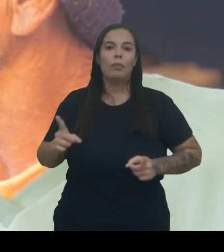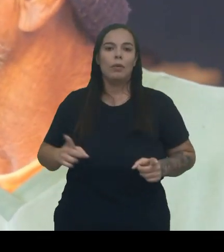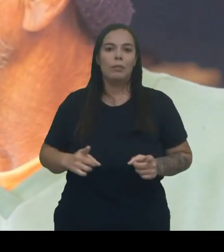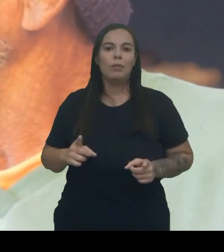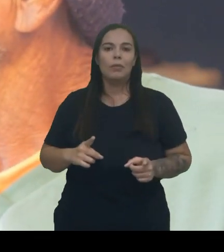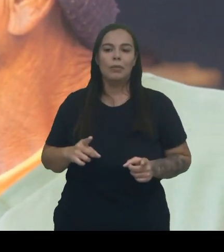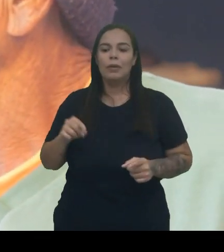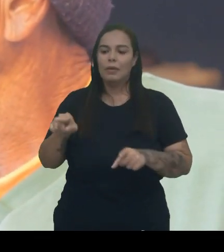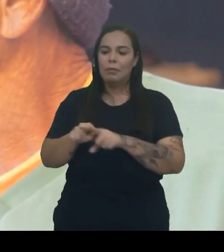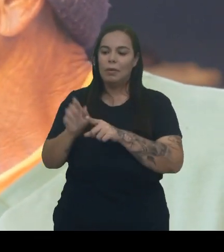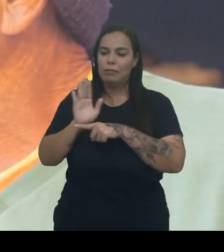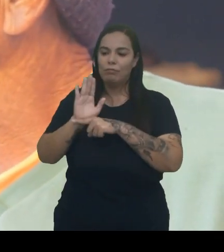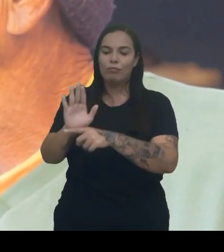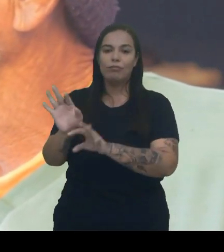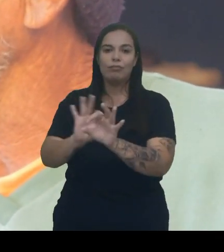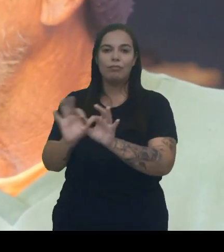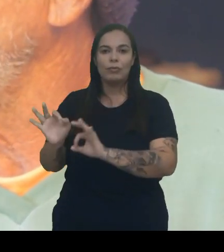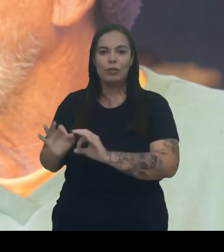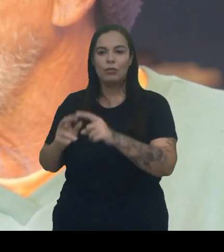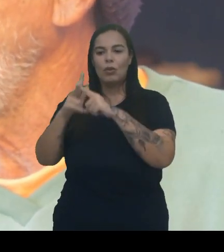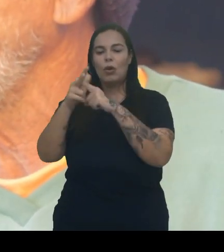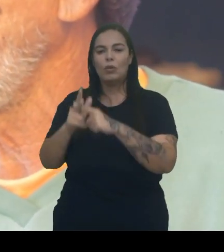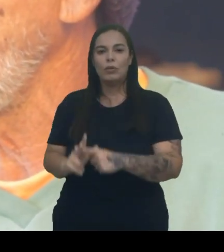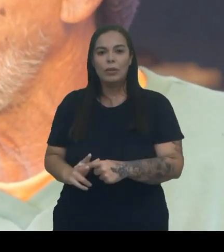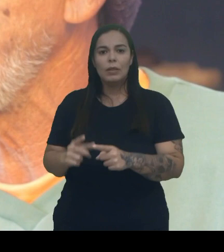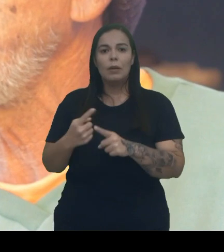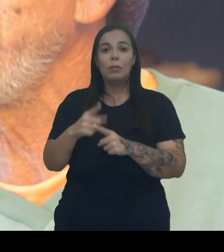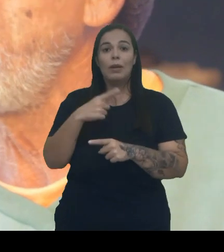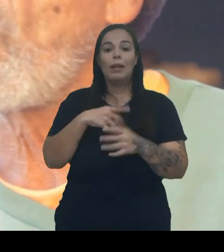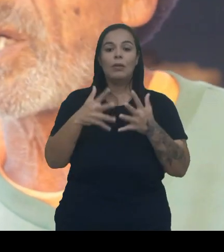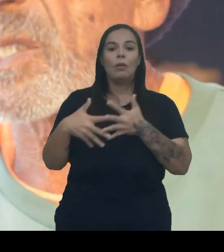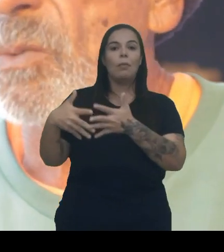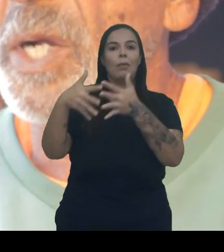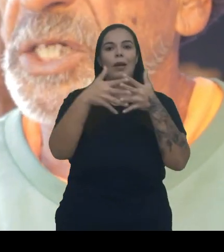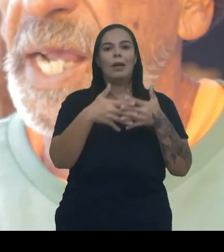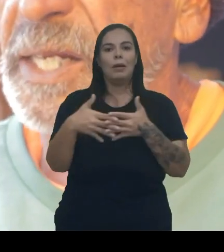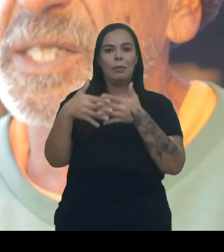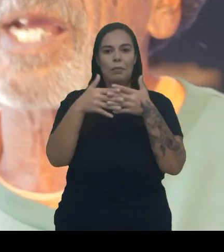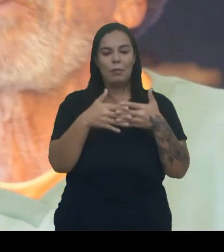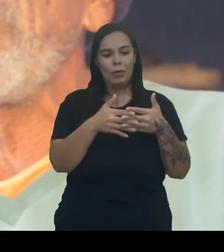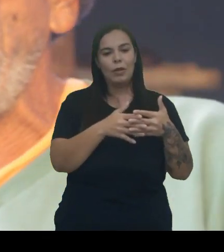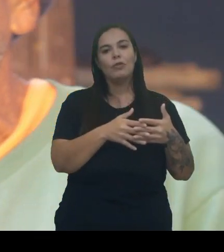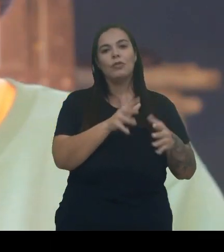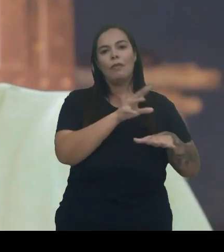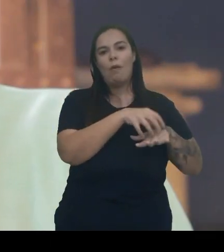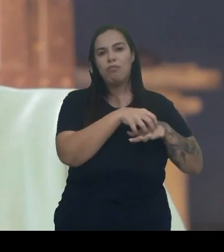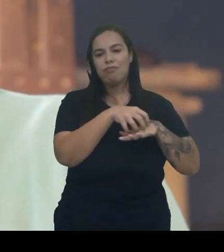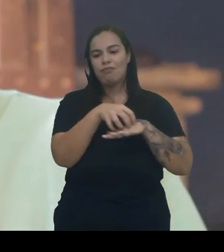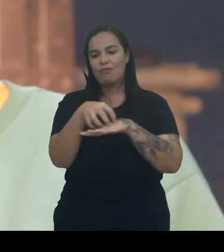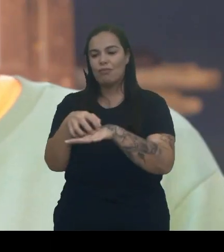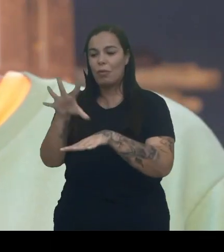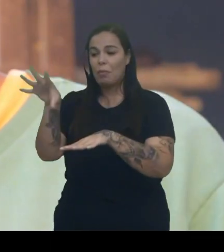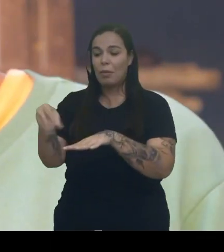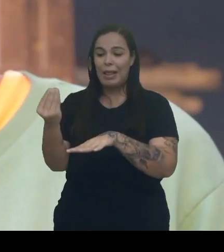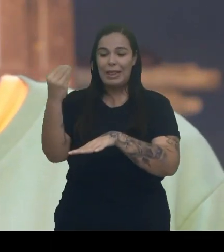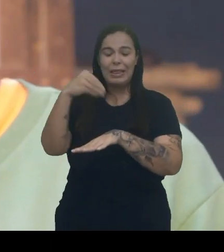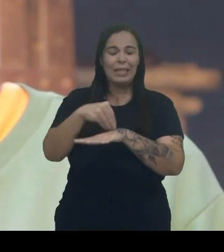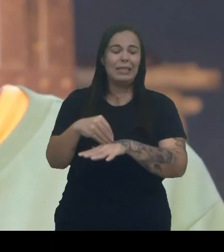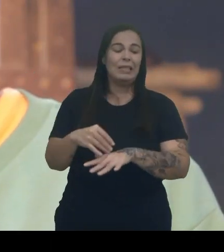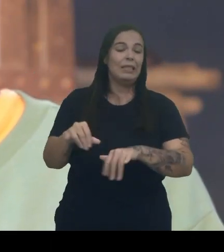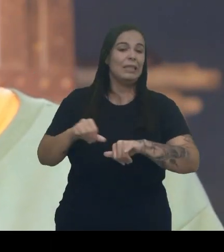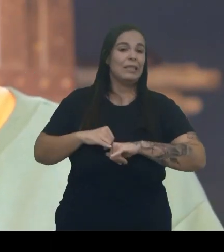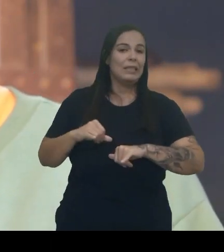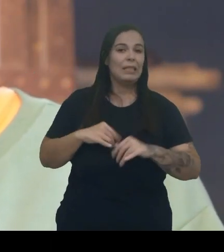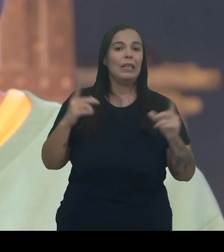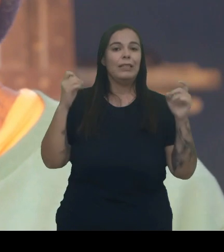também, filho da minha tia. Fomos lá, ele tinha uma caminhonete, fomos lá para esses 5 ganchadas. Que sacrifício para te botar aqui. Mas a gente era novo, a gente